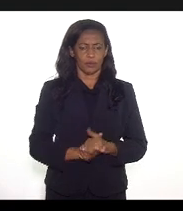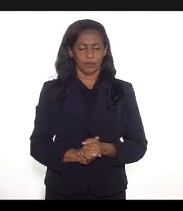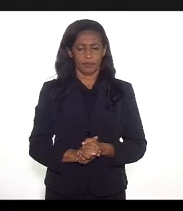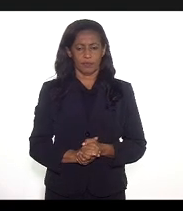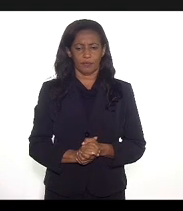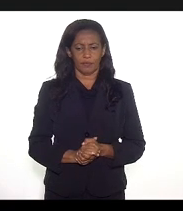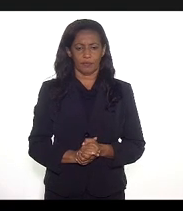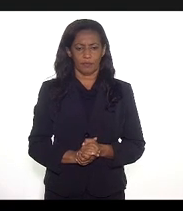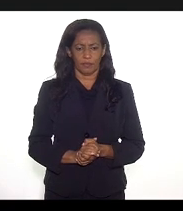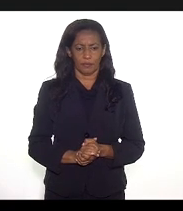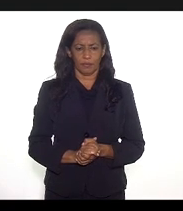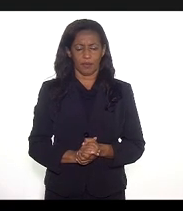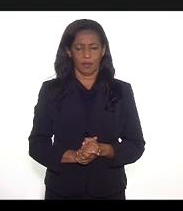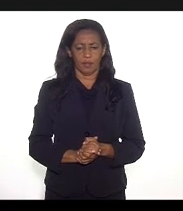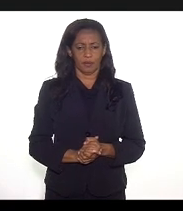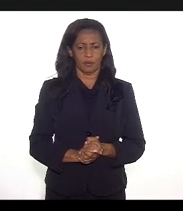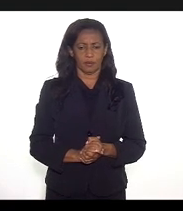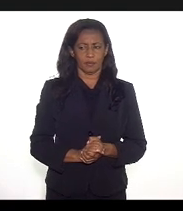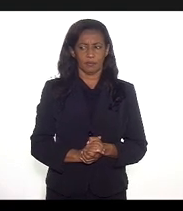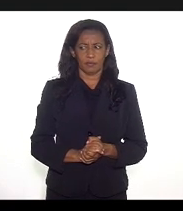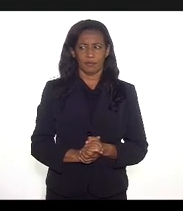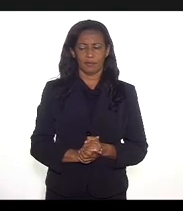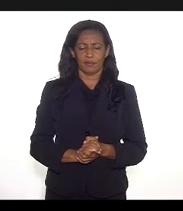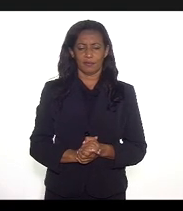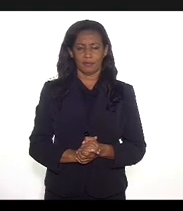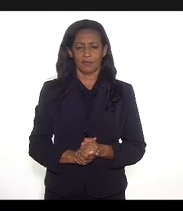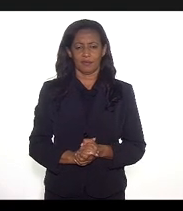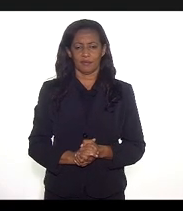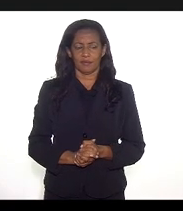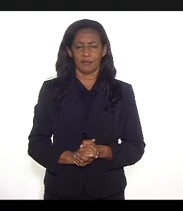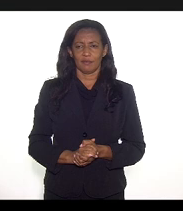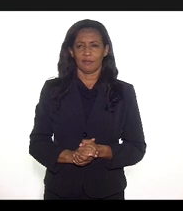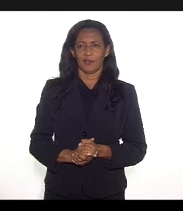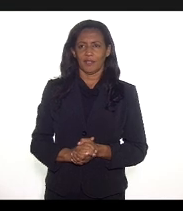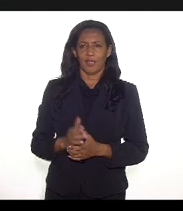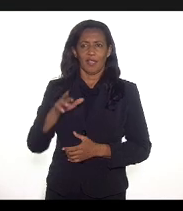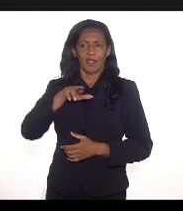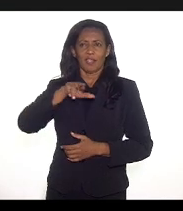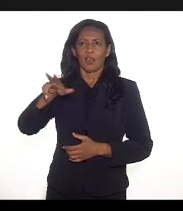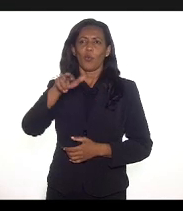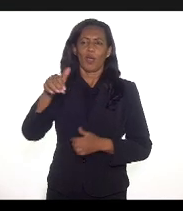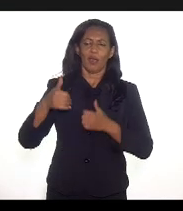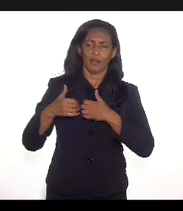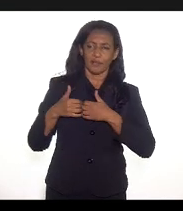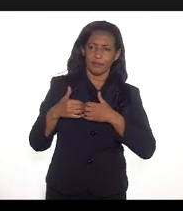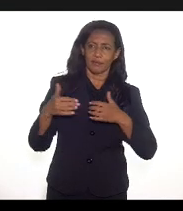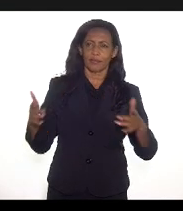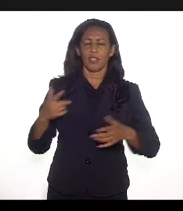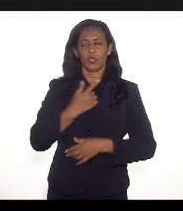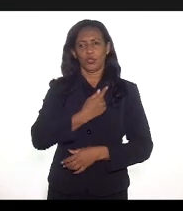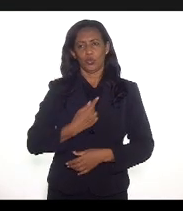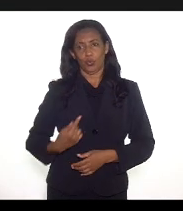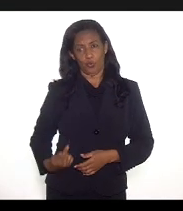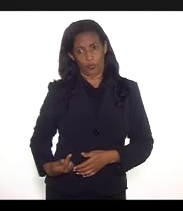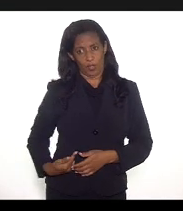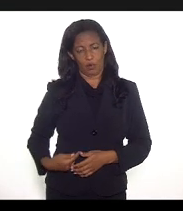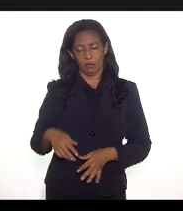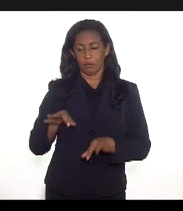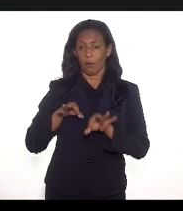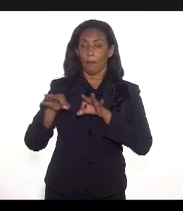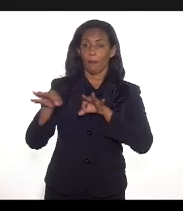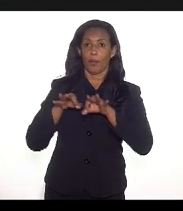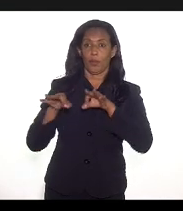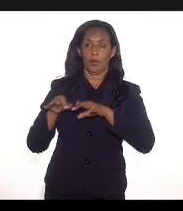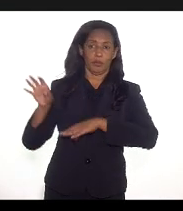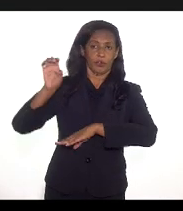Ah, pois não, perfeito. Desculpa. Não se trata aqui de uma iniciativa de um governo, se trata de um programa de